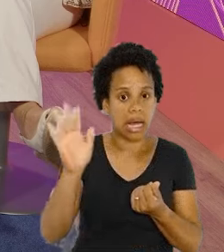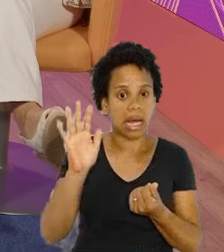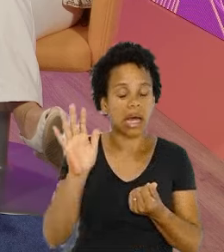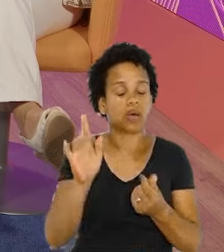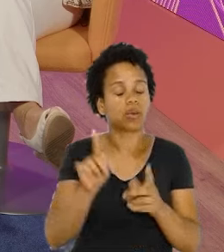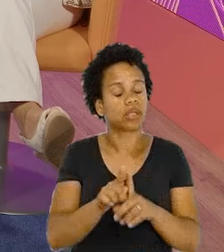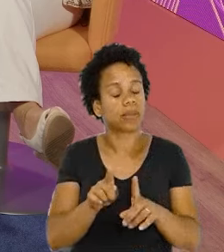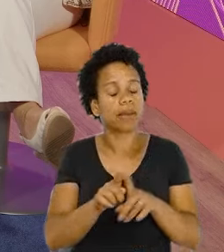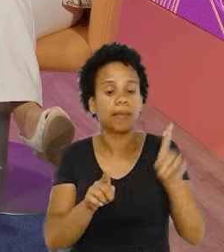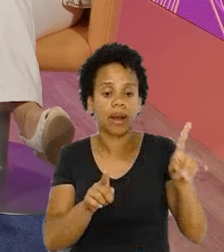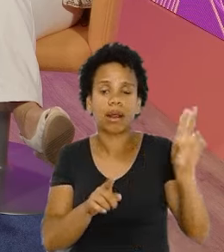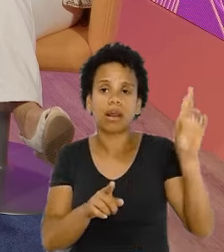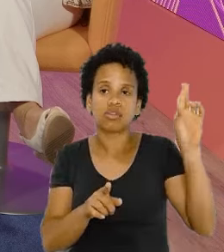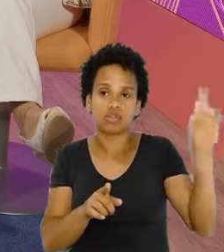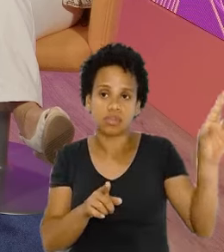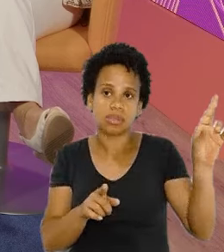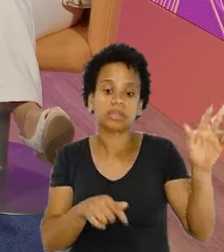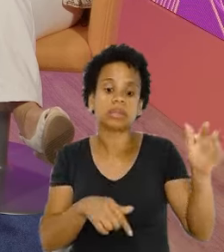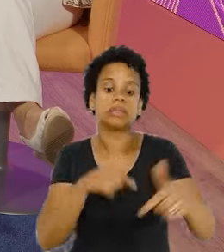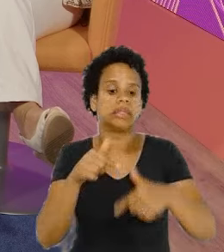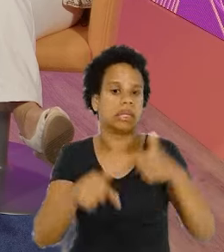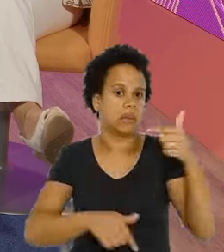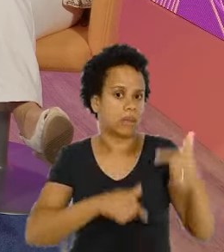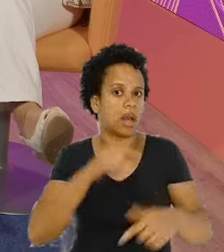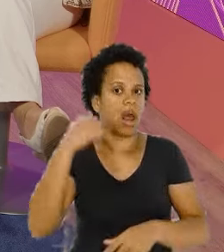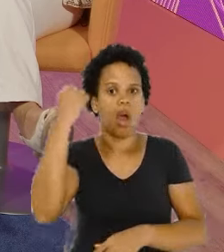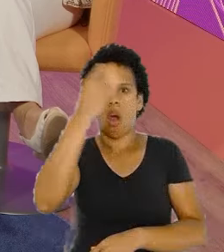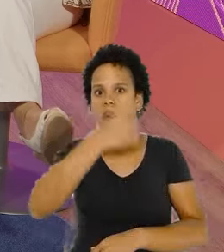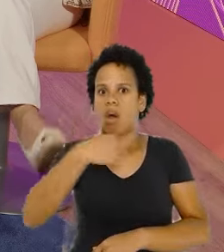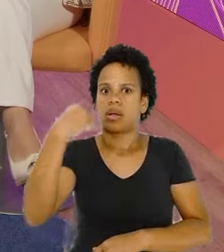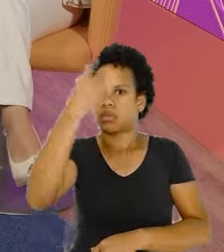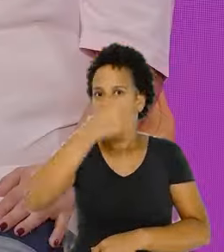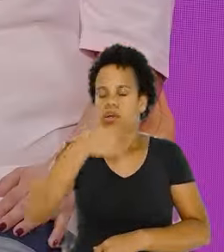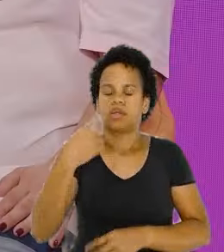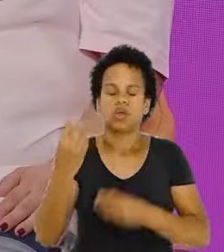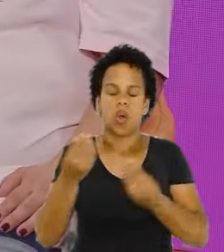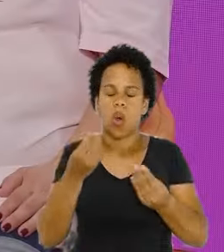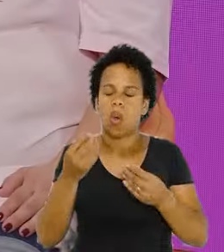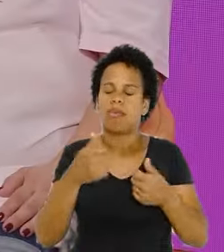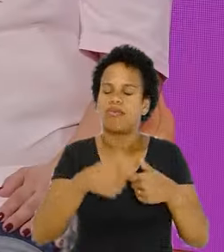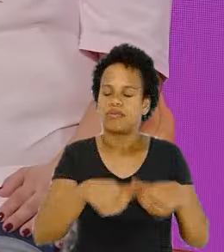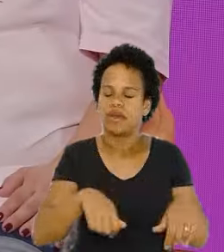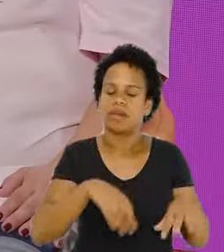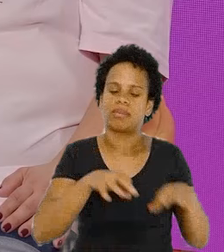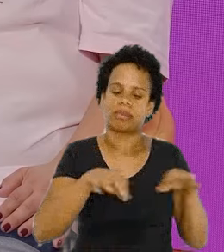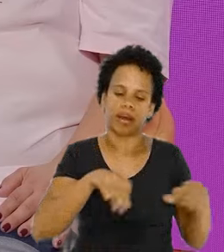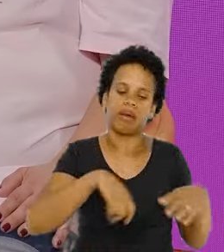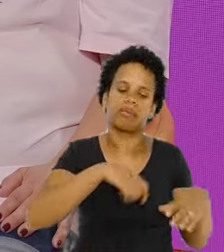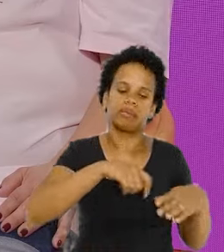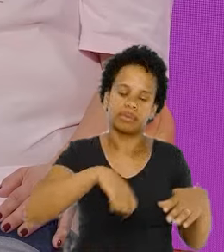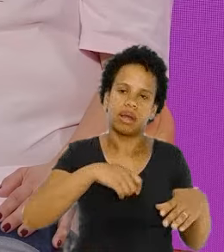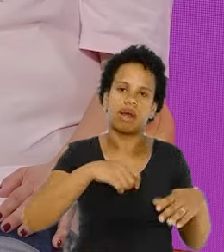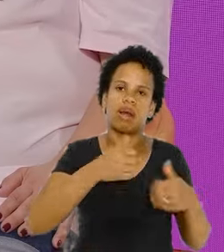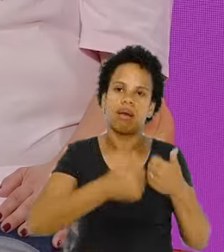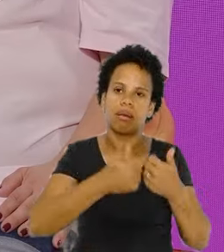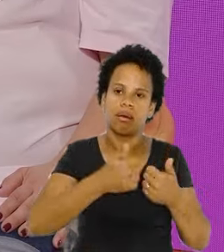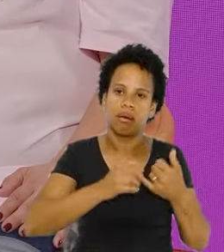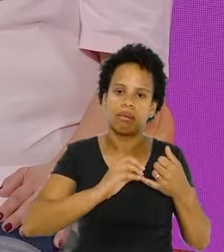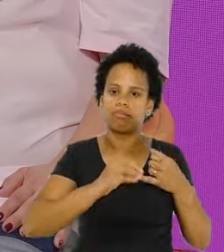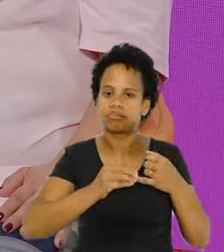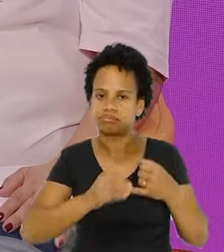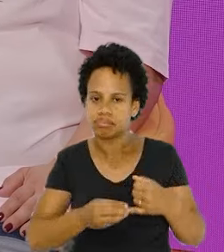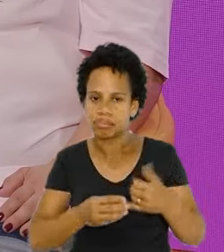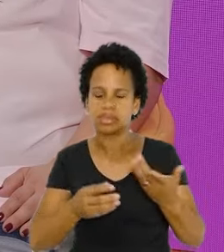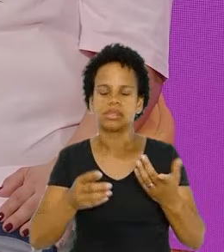ela também né uma jornada muito pesada de trabalho falá você não vai querer ficar ali na cozinha no arroz feijão batata frita nem p a cara para